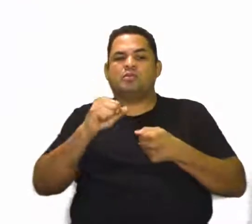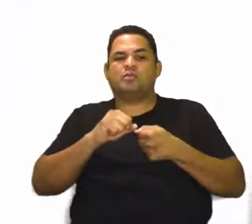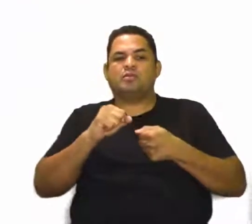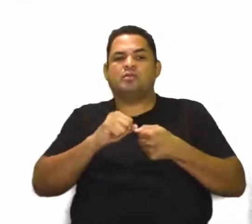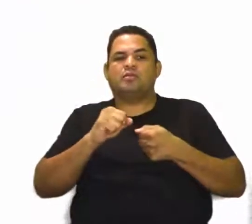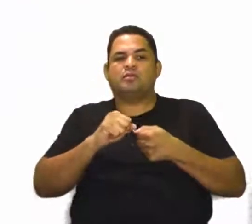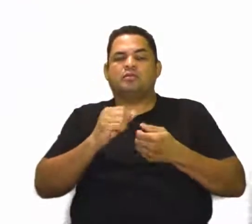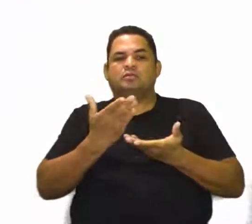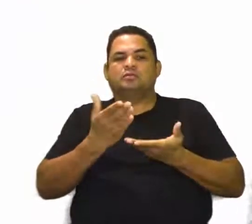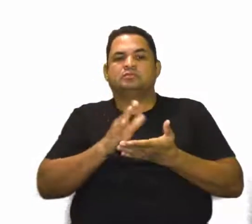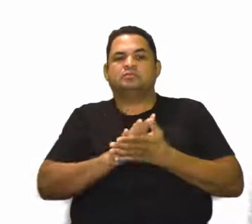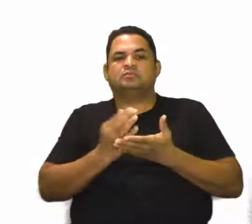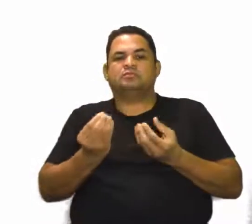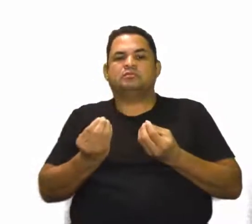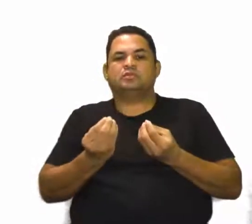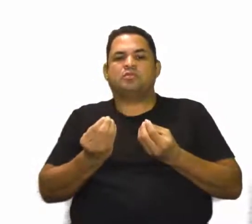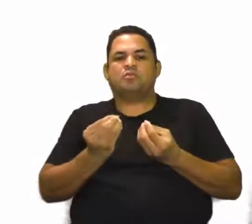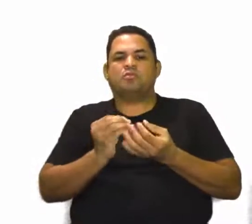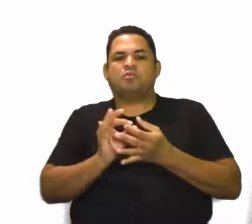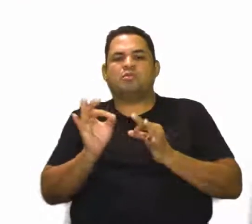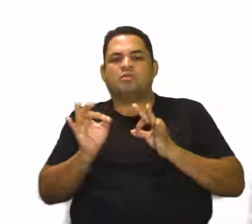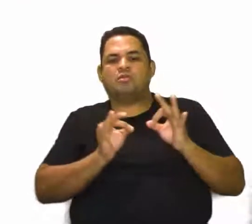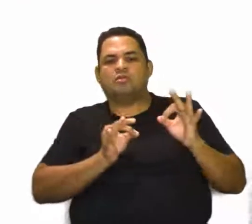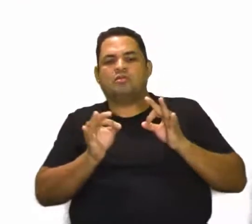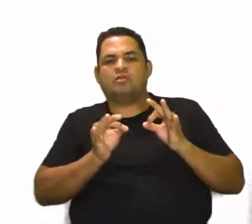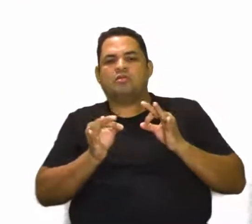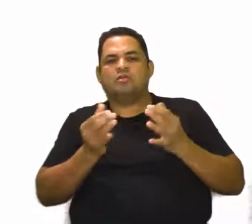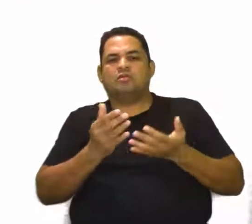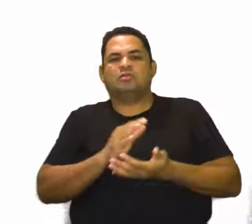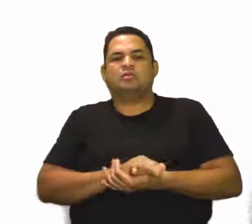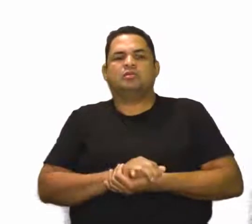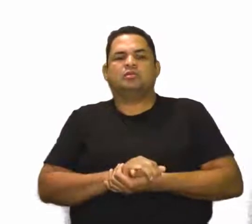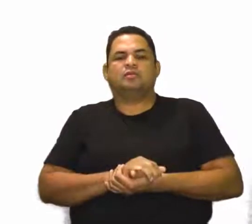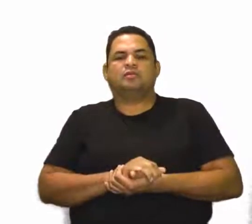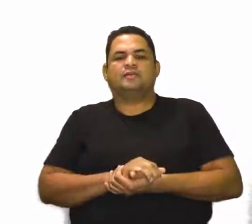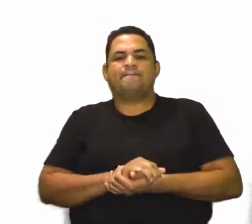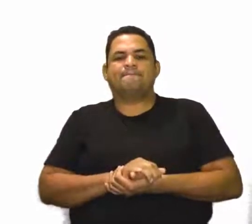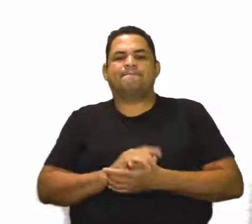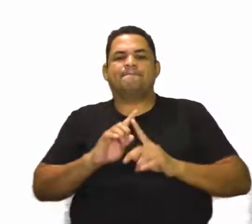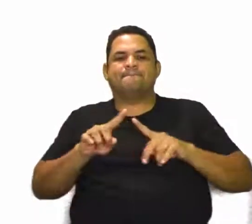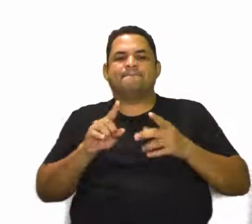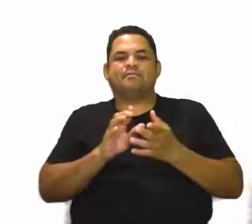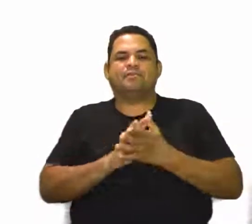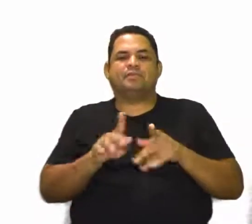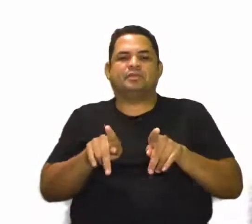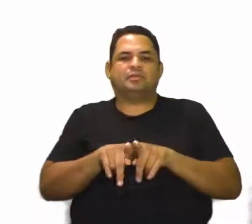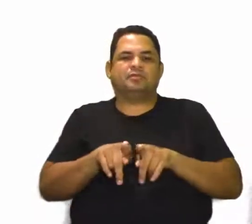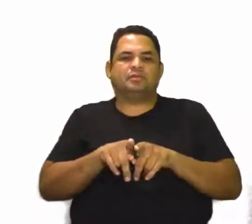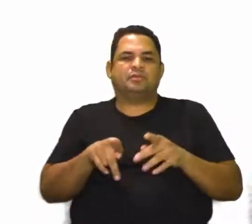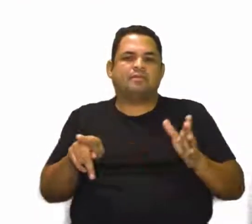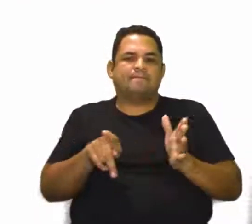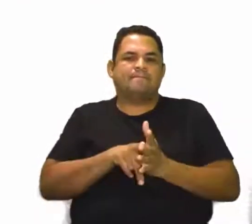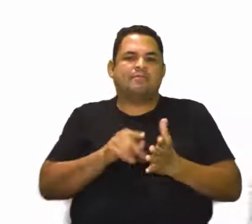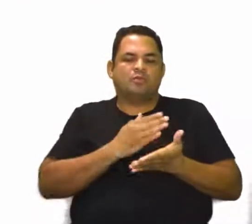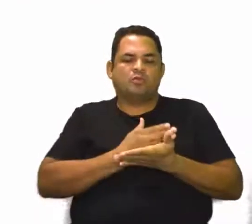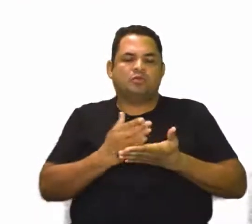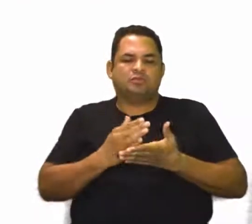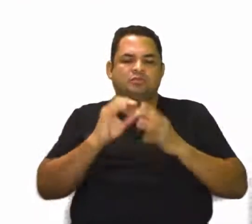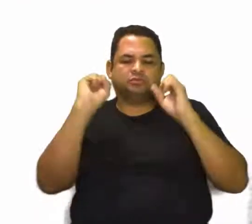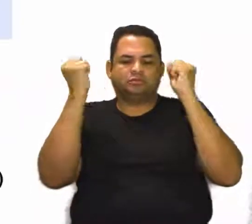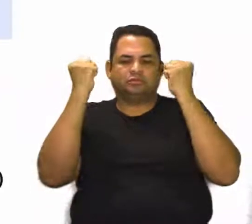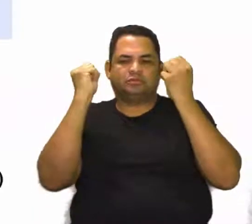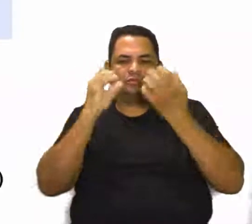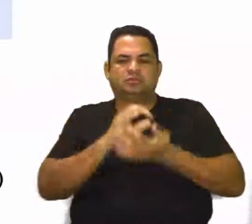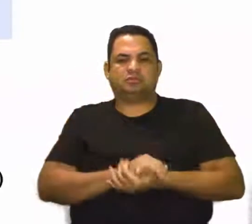com esses programas? Ou como que eu posso criar um programa que não seja um programa público, mas um programa específico para eu iniciar essa atividade